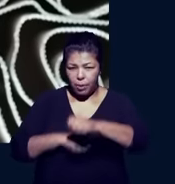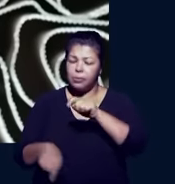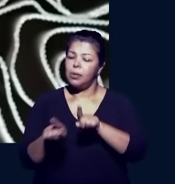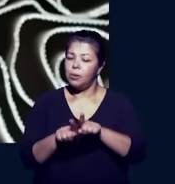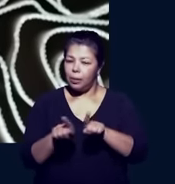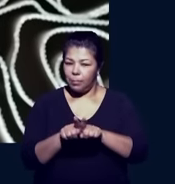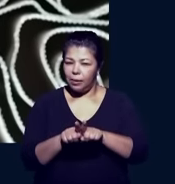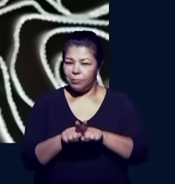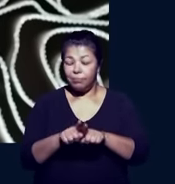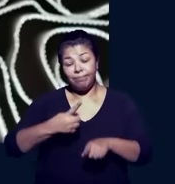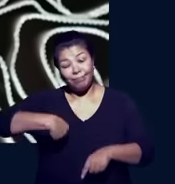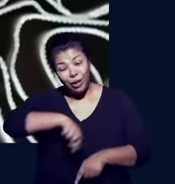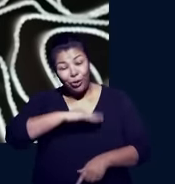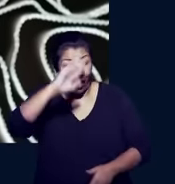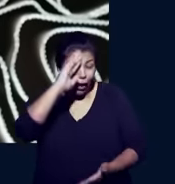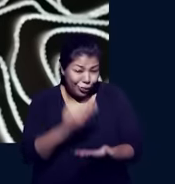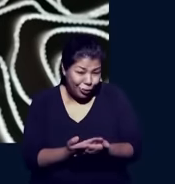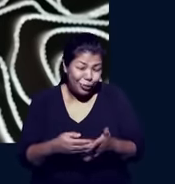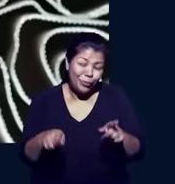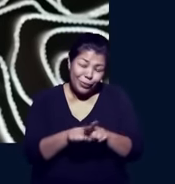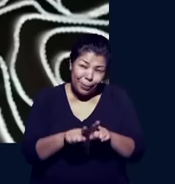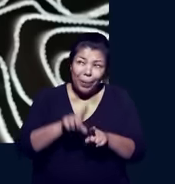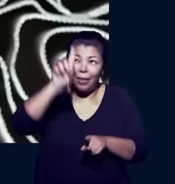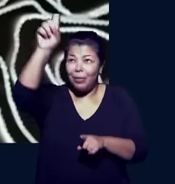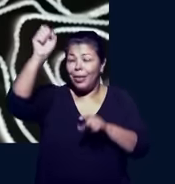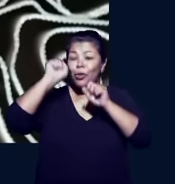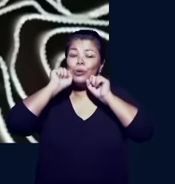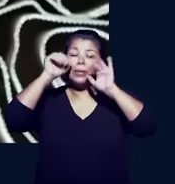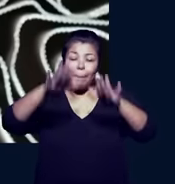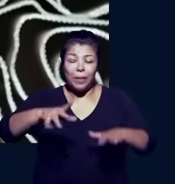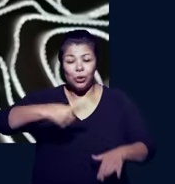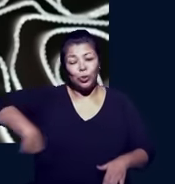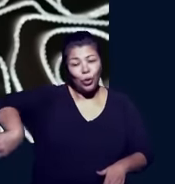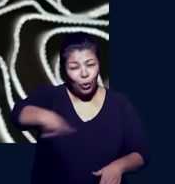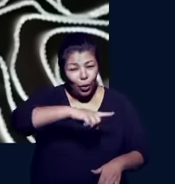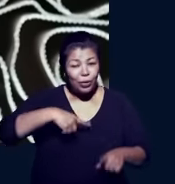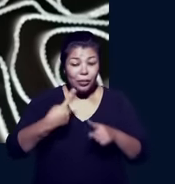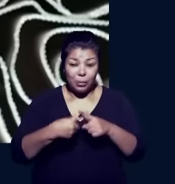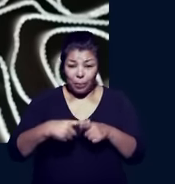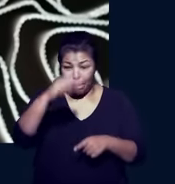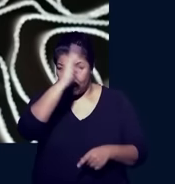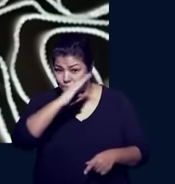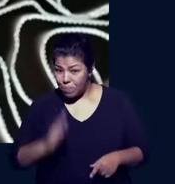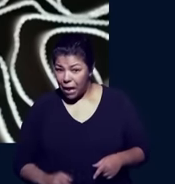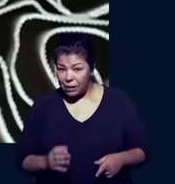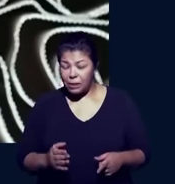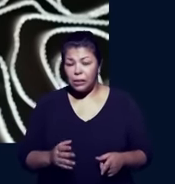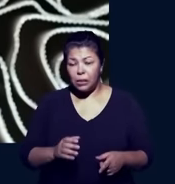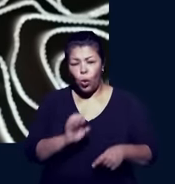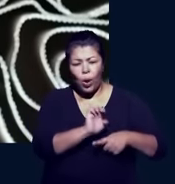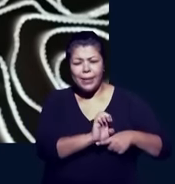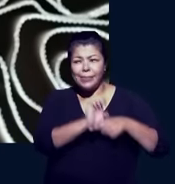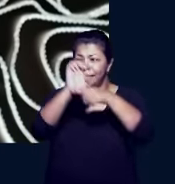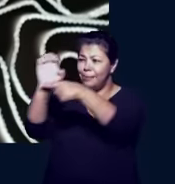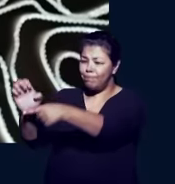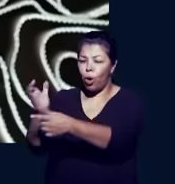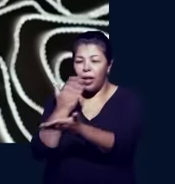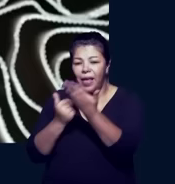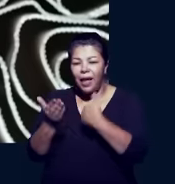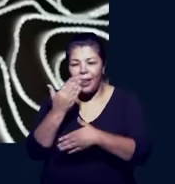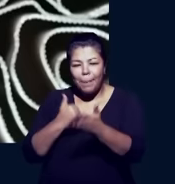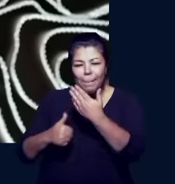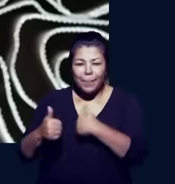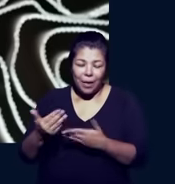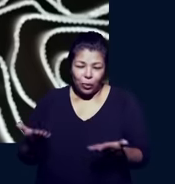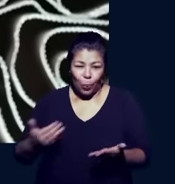que Deus nos abençoou né O Brasil é o maior exportador de alimentos do mundo o maior produtor de alimentos do mundo eh é aquele que